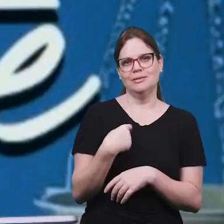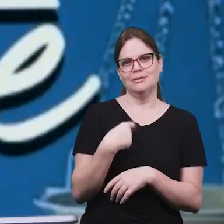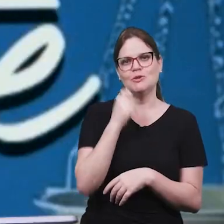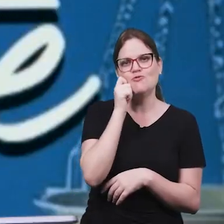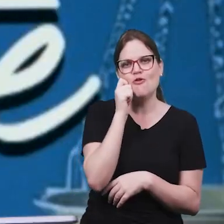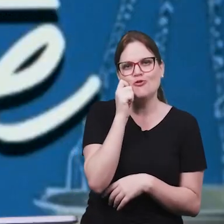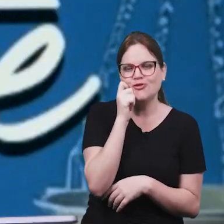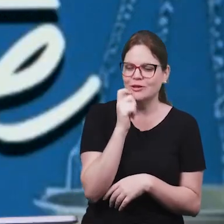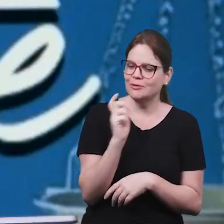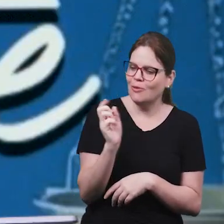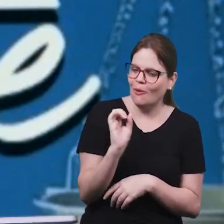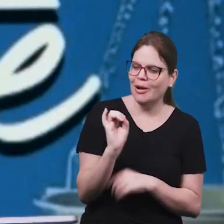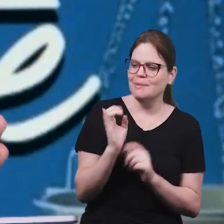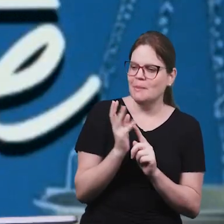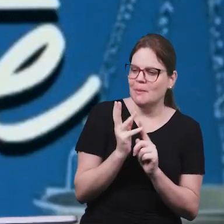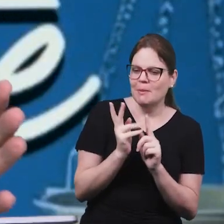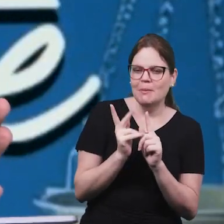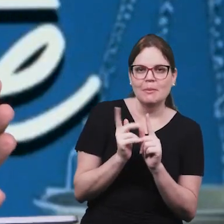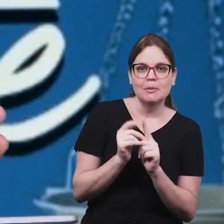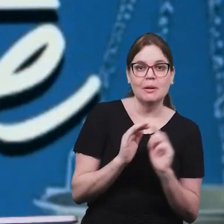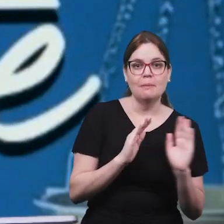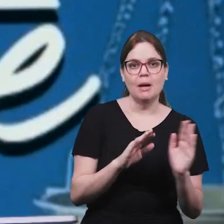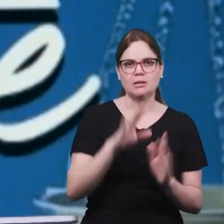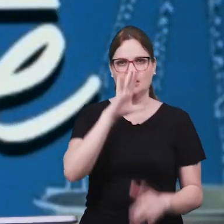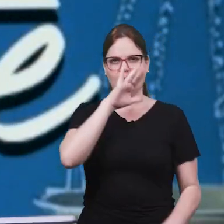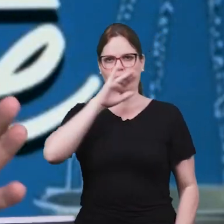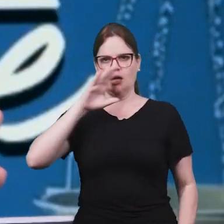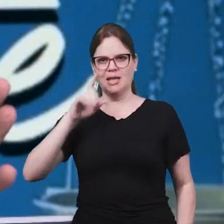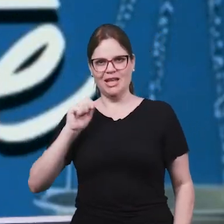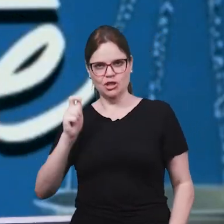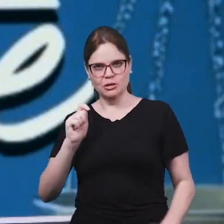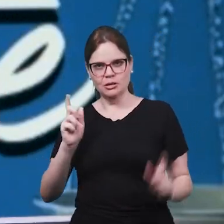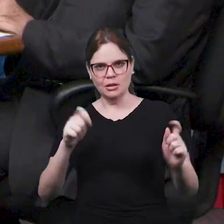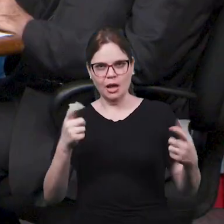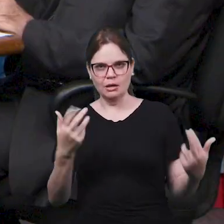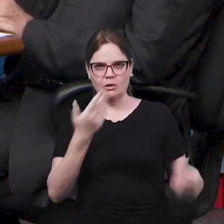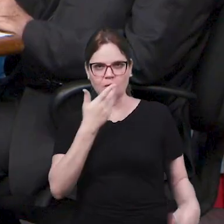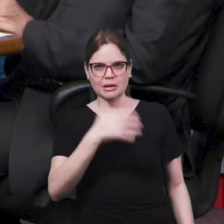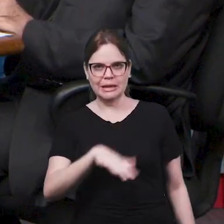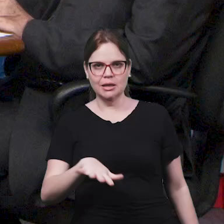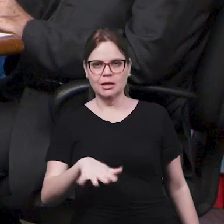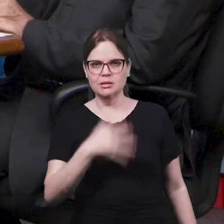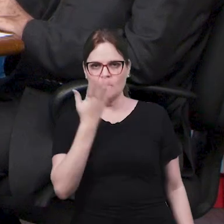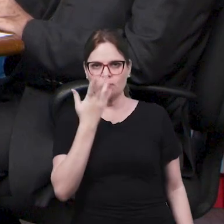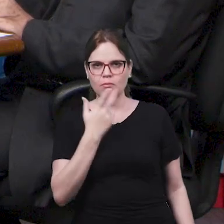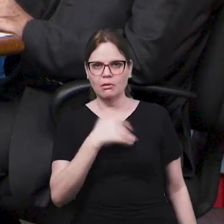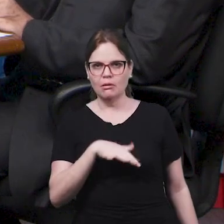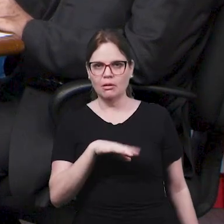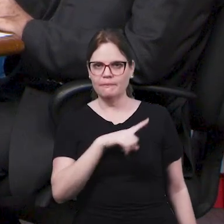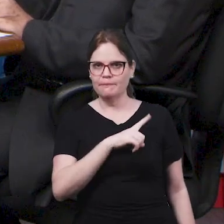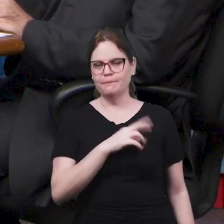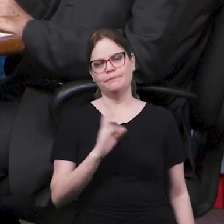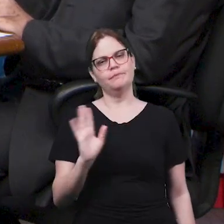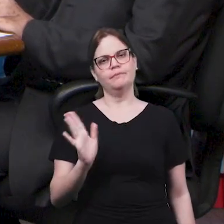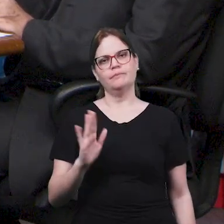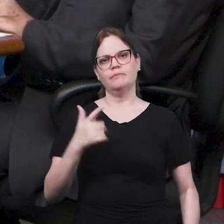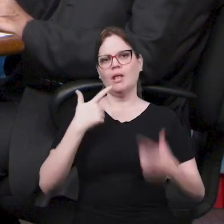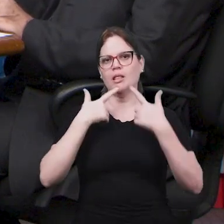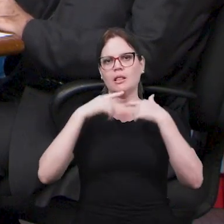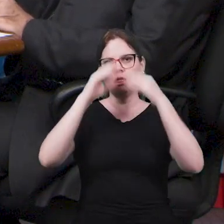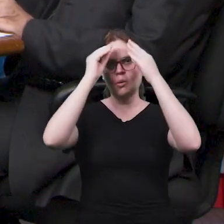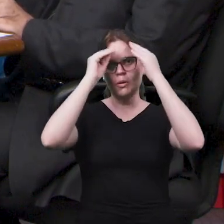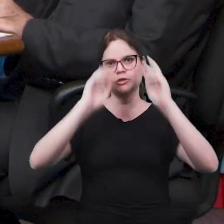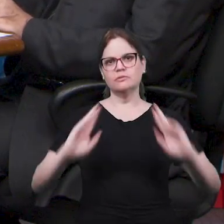vai lidar hoje, por exemplo, com um adolescente, já não vai poder usar essa mesma linguagem. Então, esse é